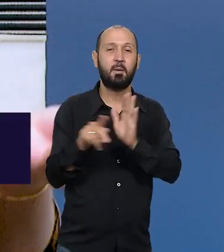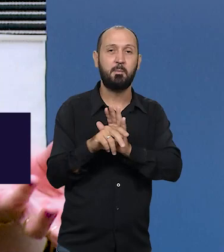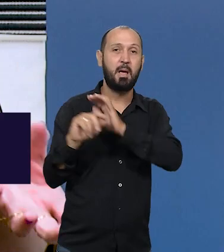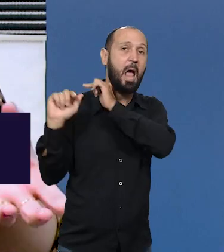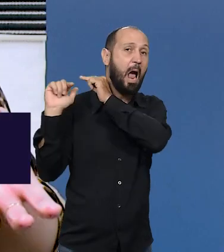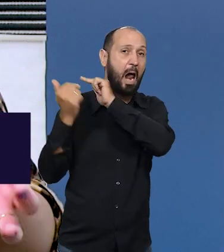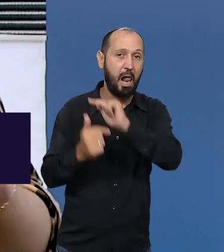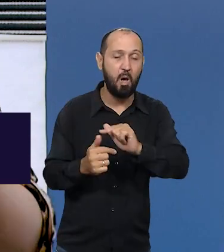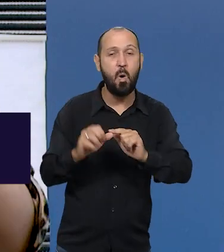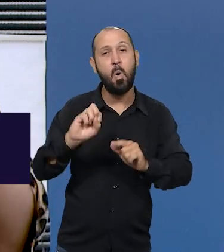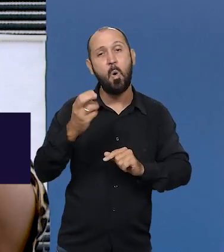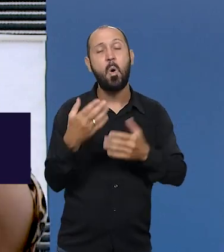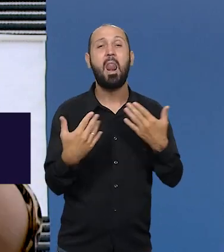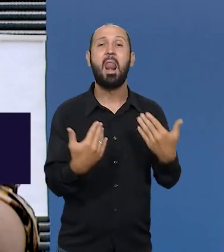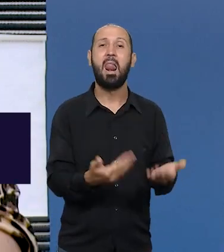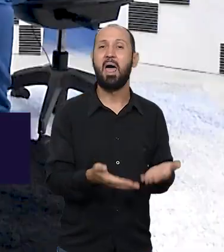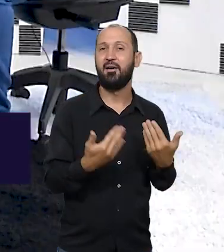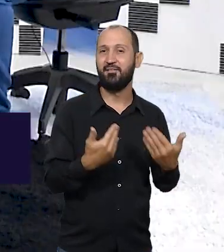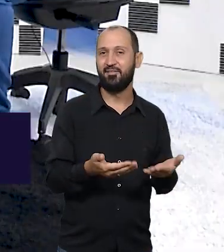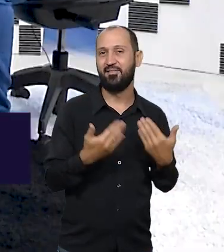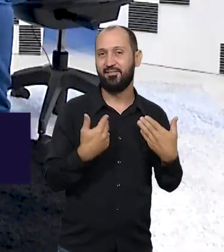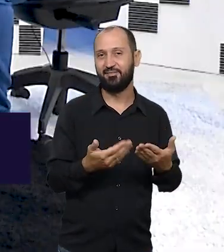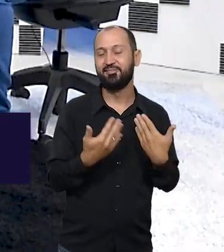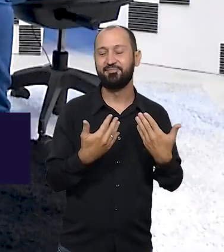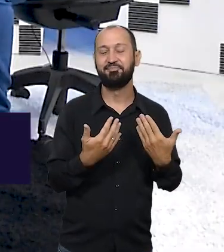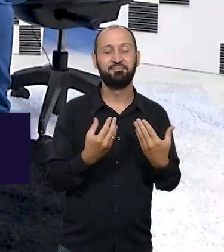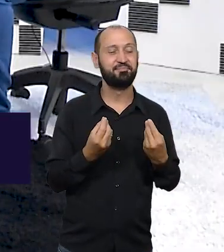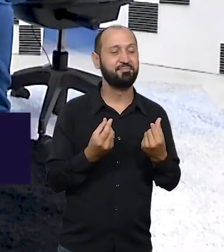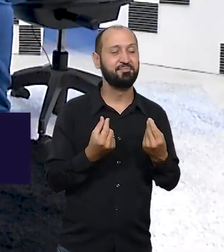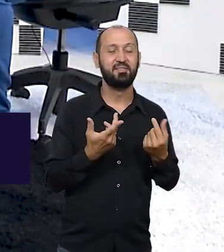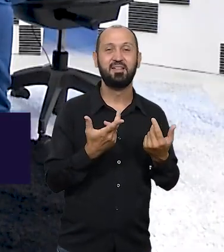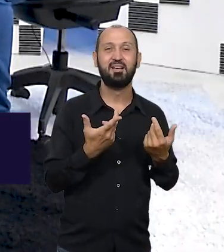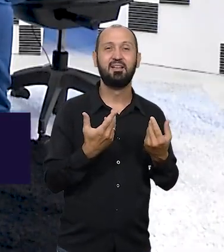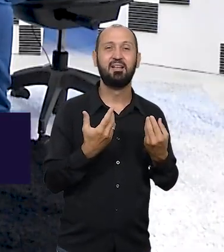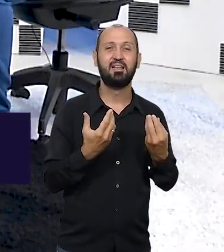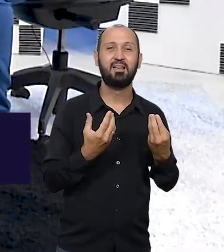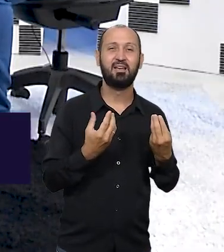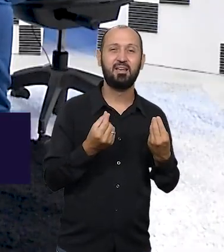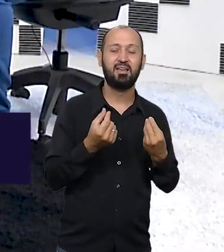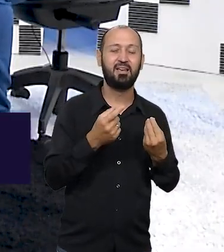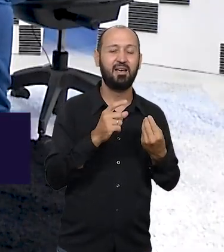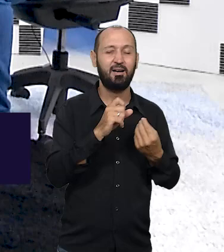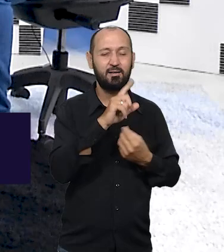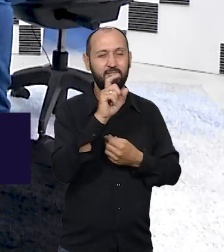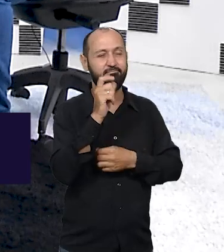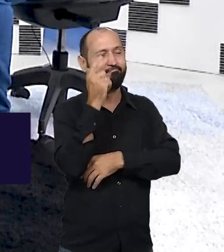que entra naquela pequena pulguinha que você fala assim, essa